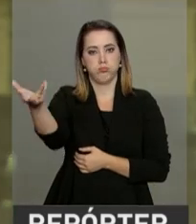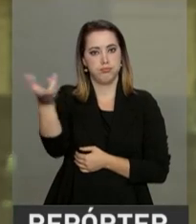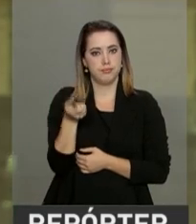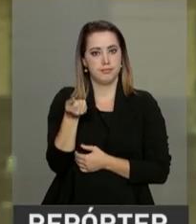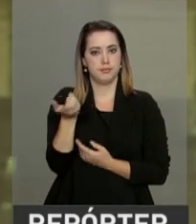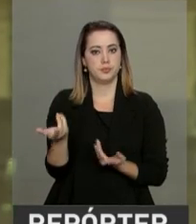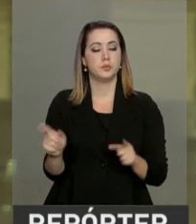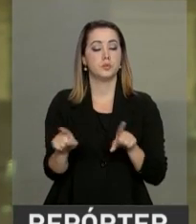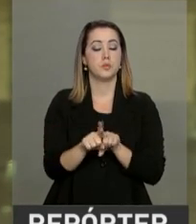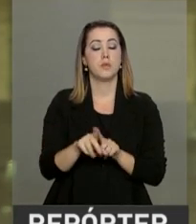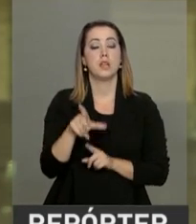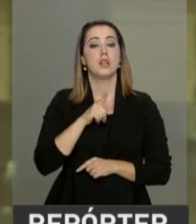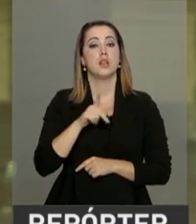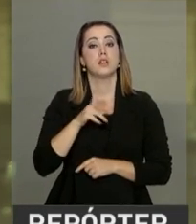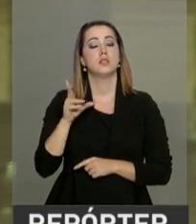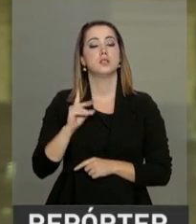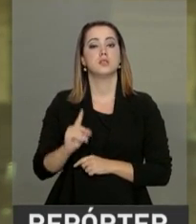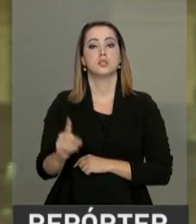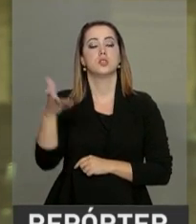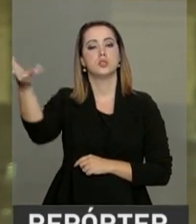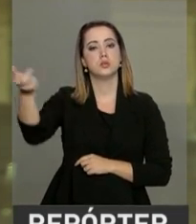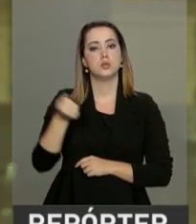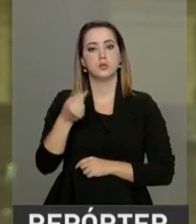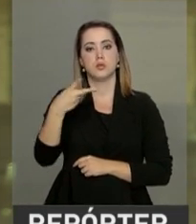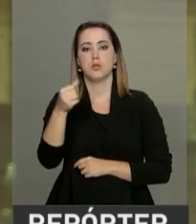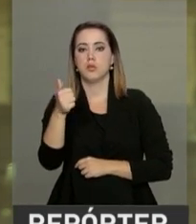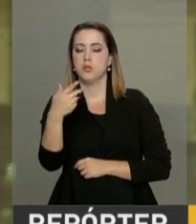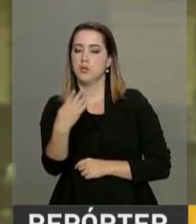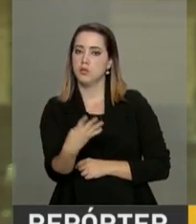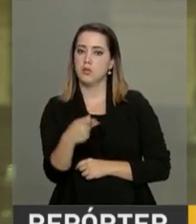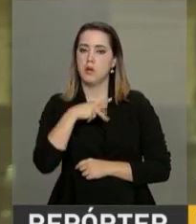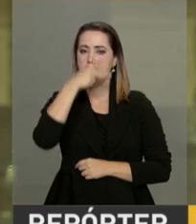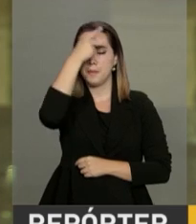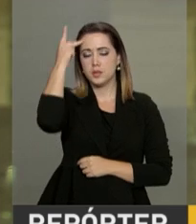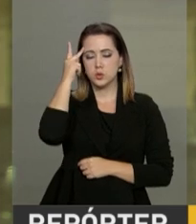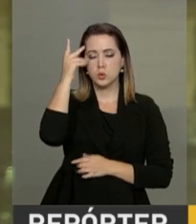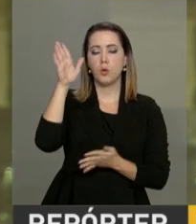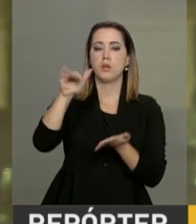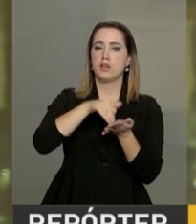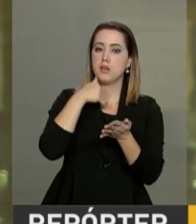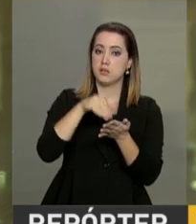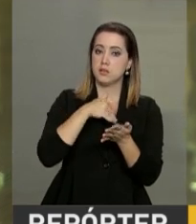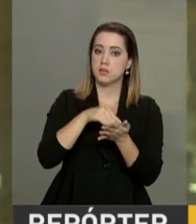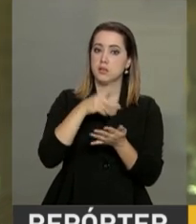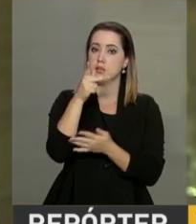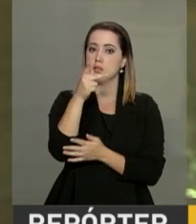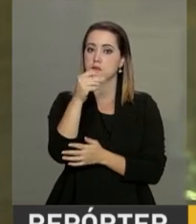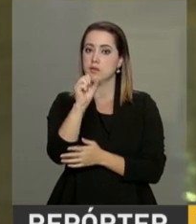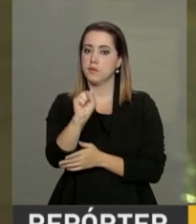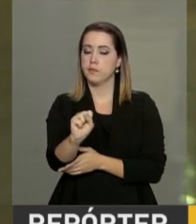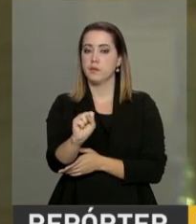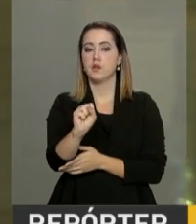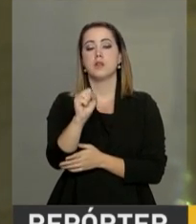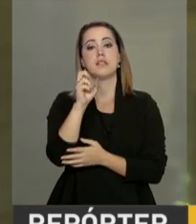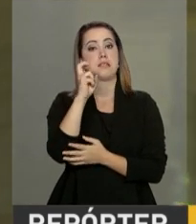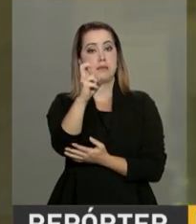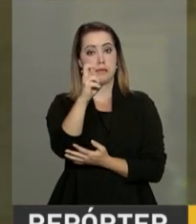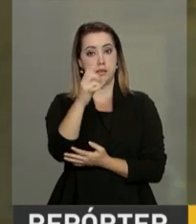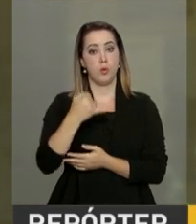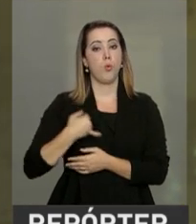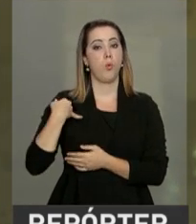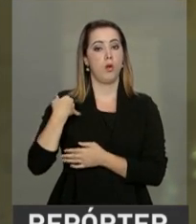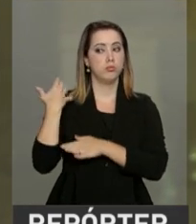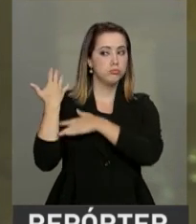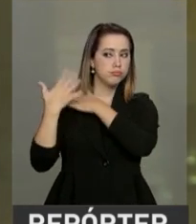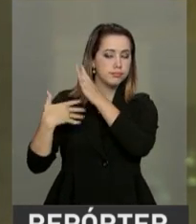a todos. Tem direito ao abono salarial de 2014 quem está inscrito no PIS/PASEP há pelo menos 5 anos, que tenha